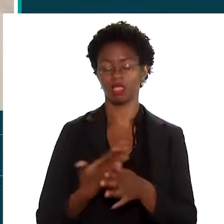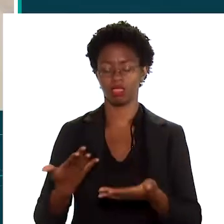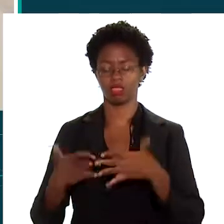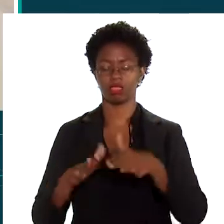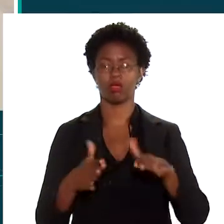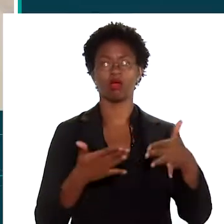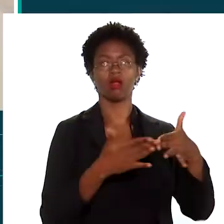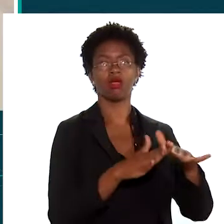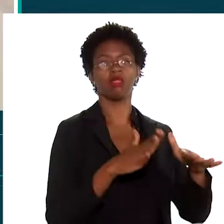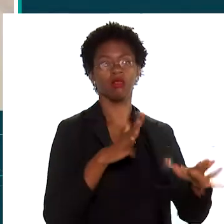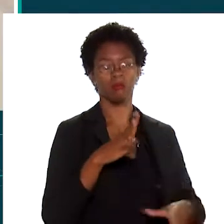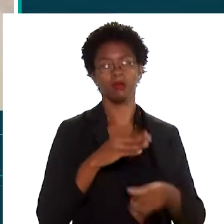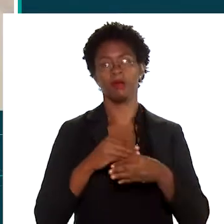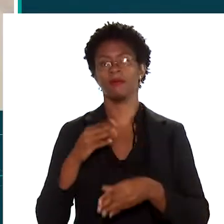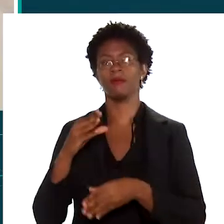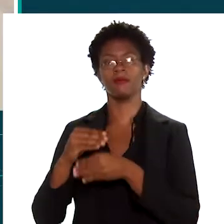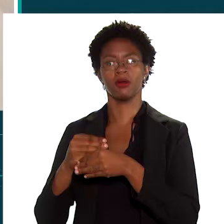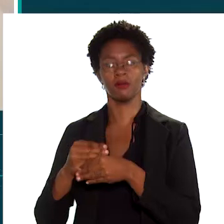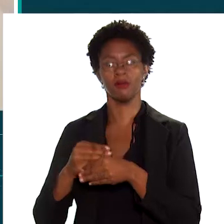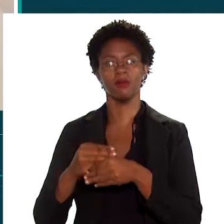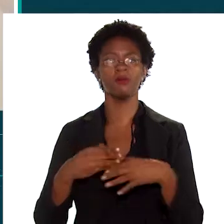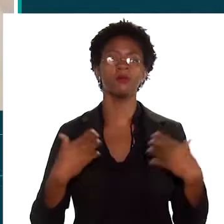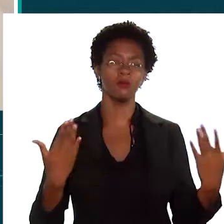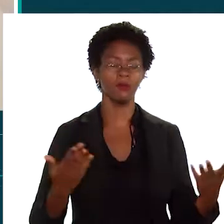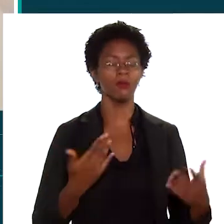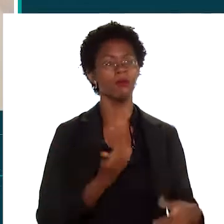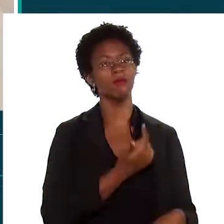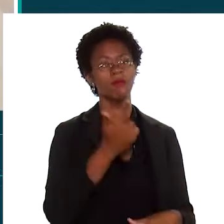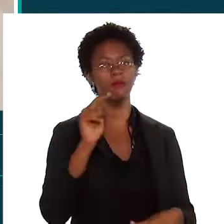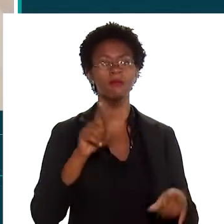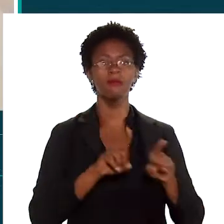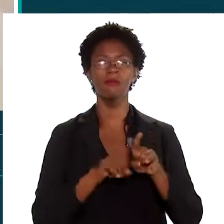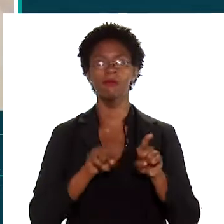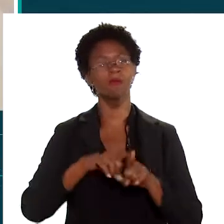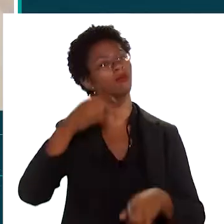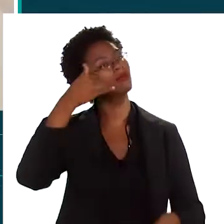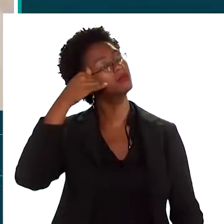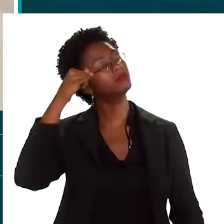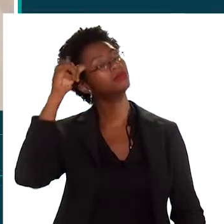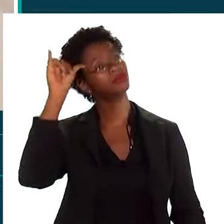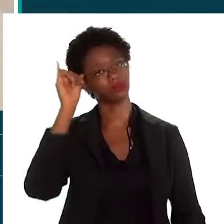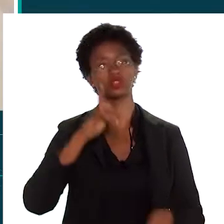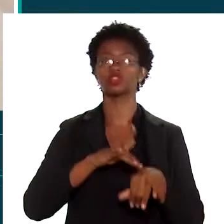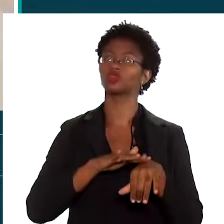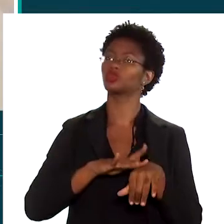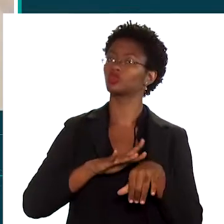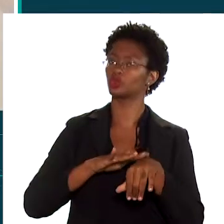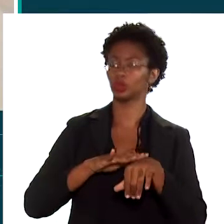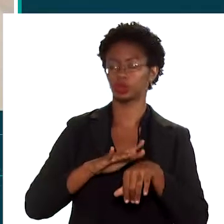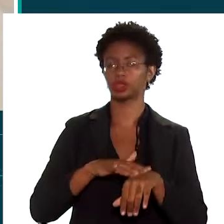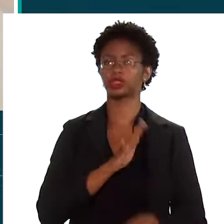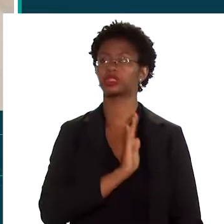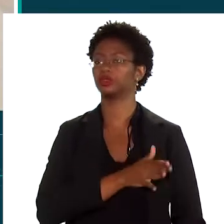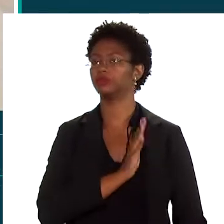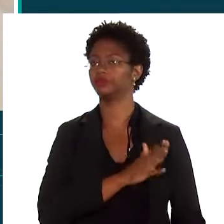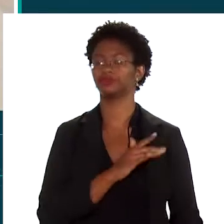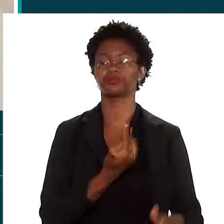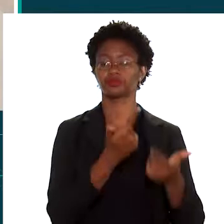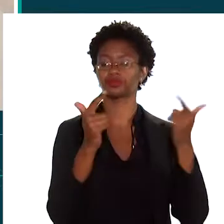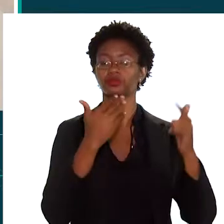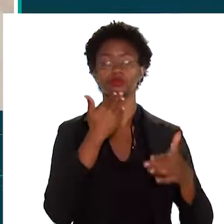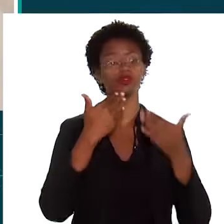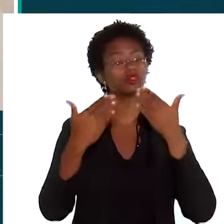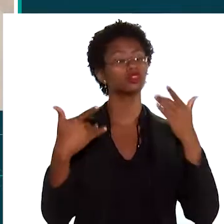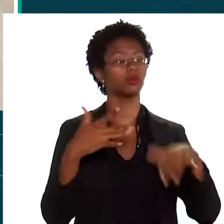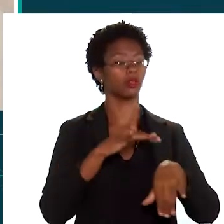práticas integrativas e complementares, que atua na prevenção das doenças cardiovasculares,